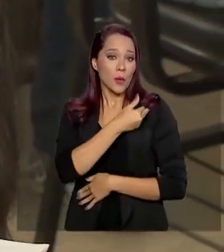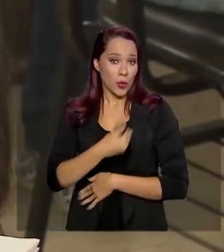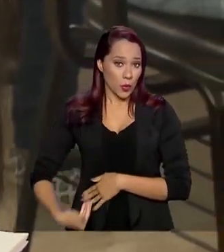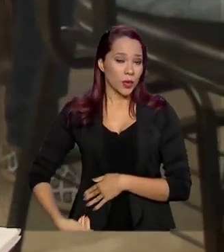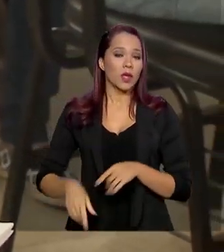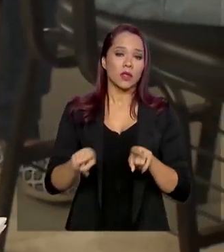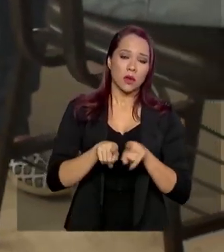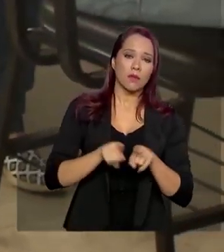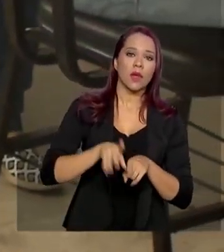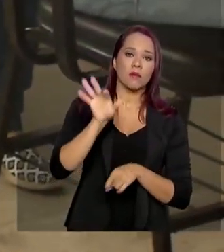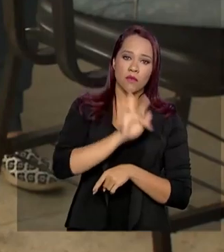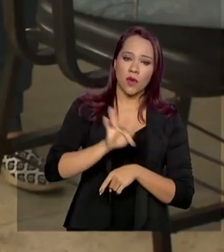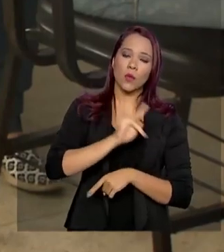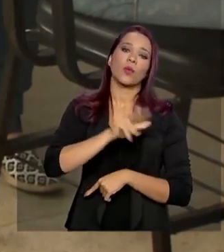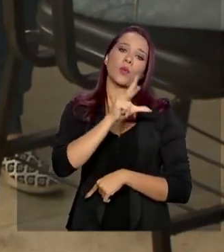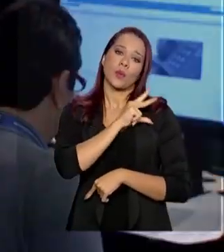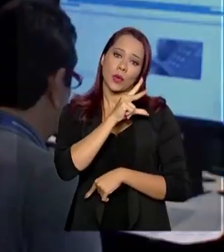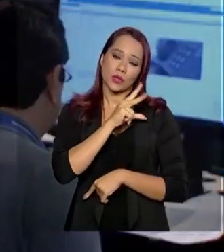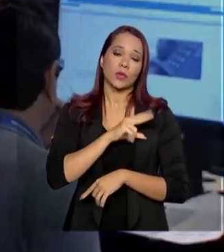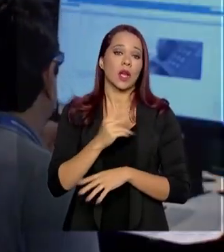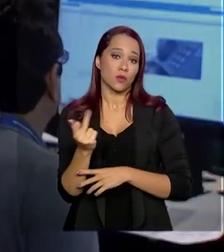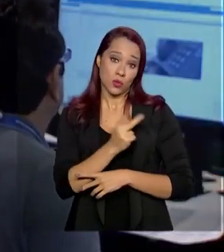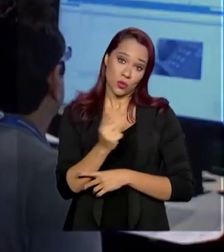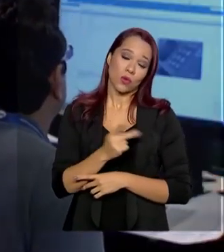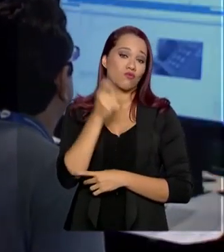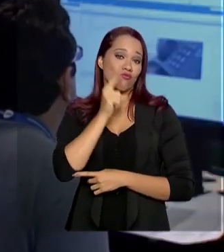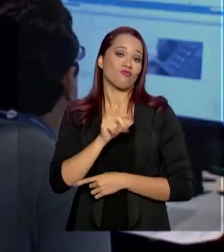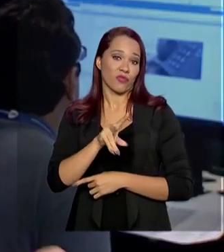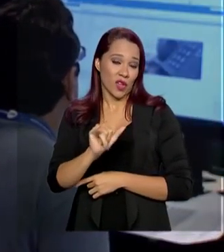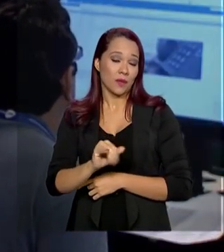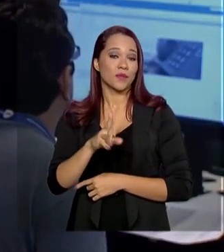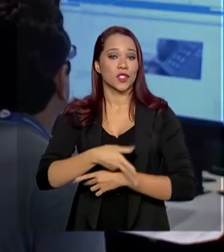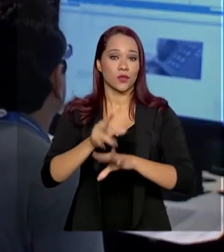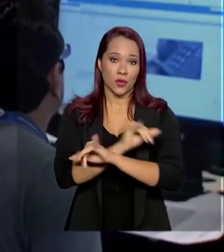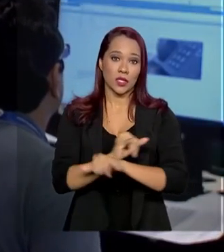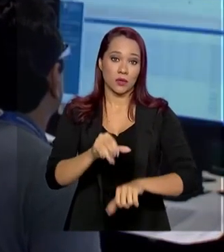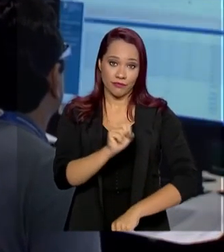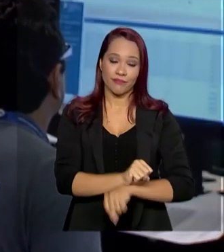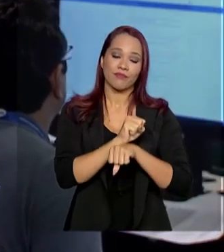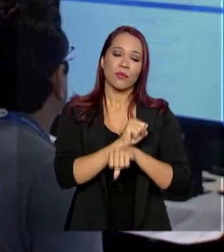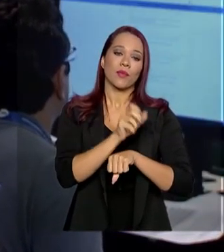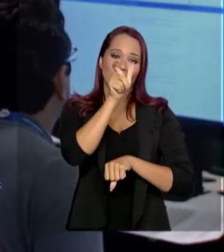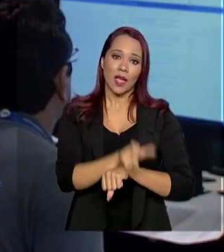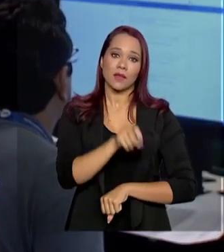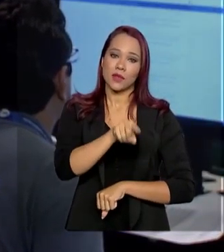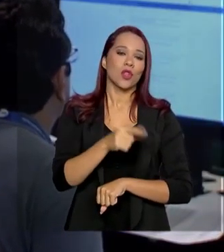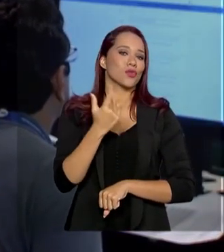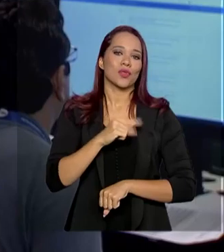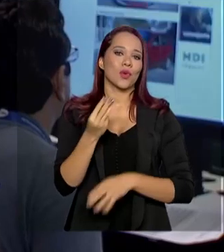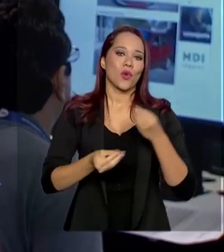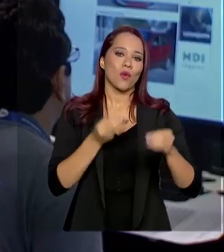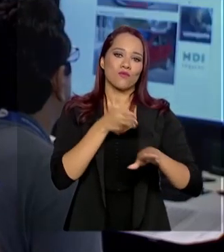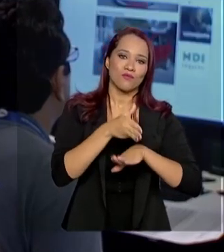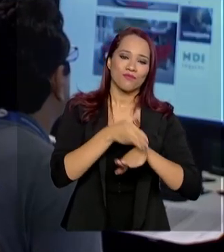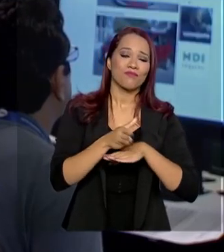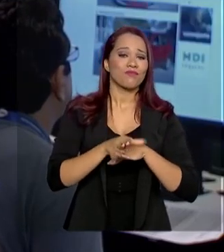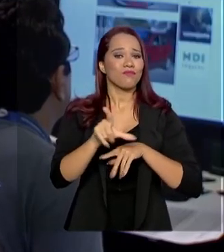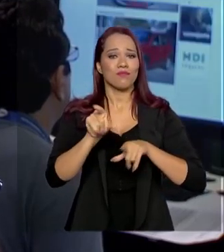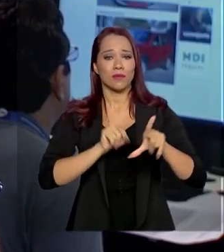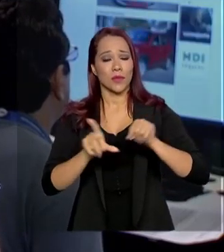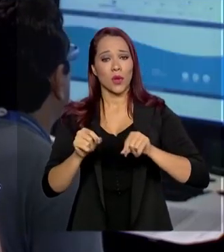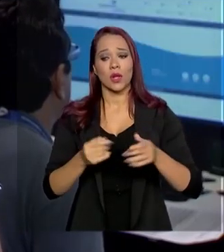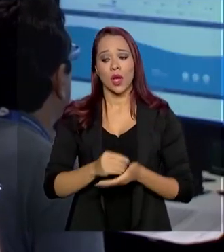quanto em uma instituição pública está divulgação do sisu foi suspensa esse candidato não tem como fazer a